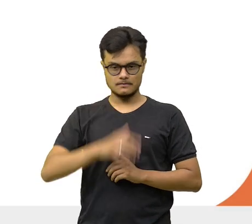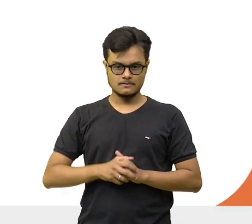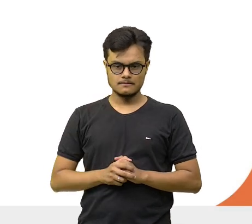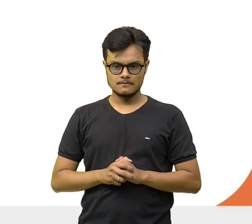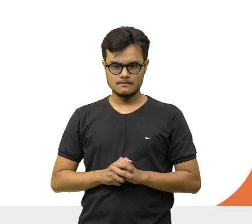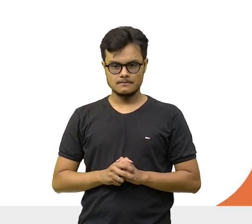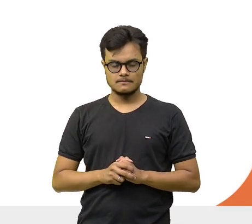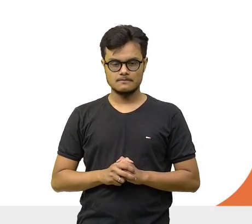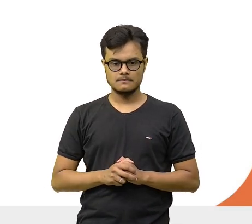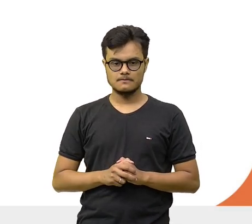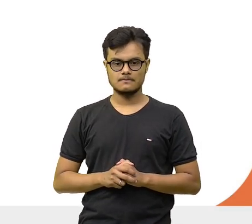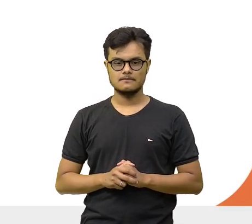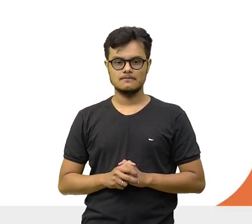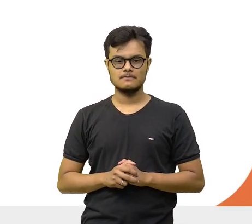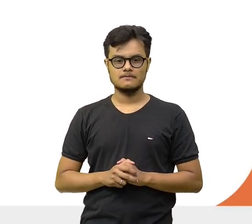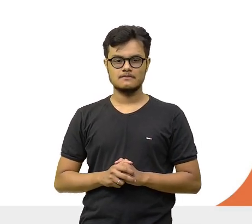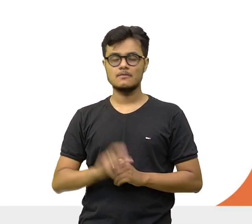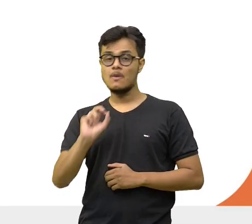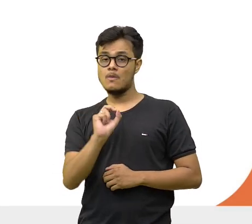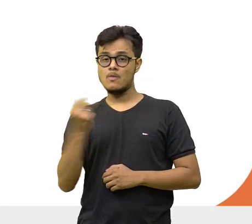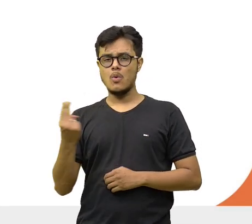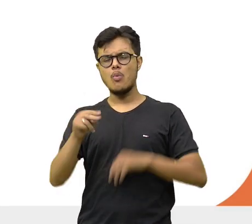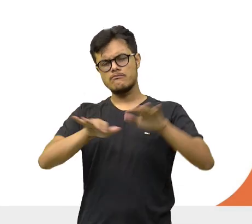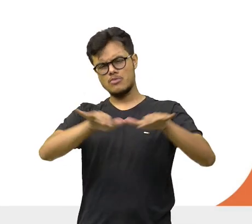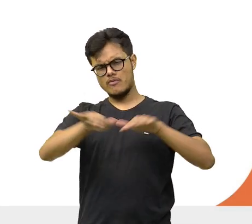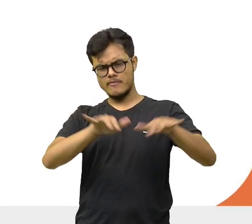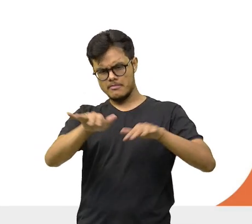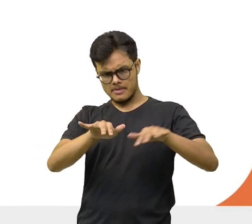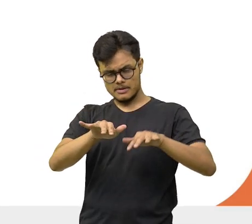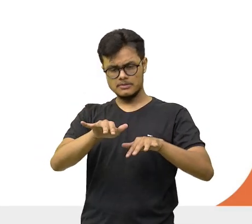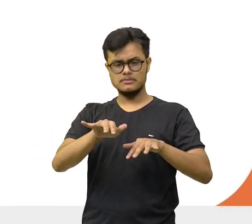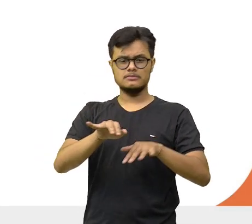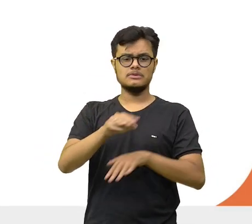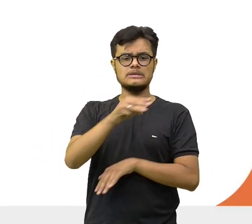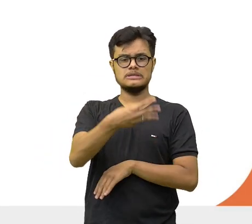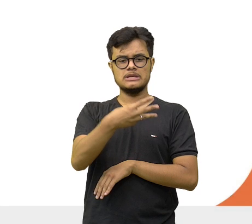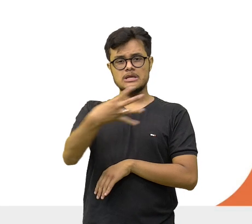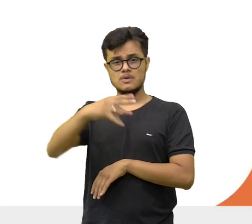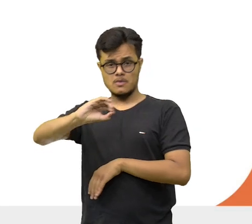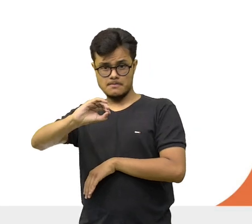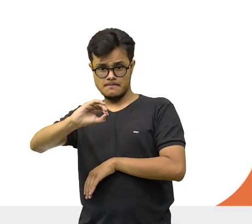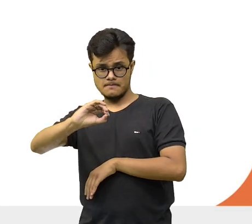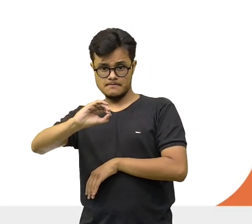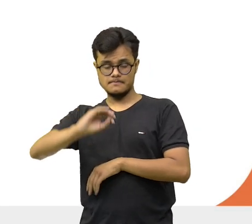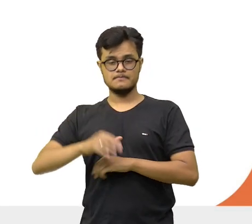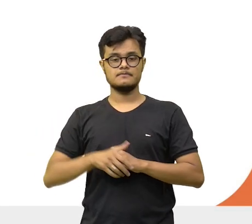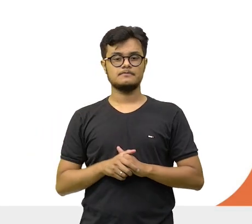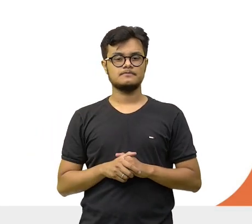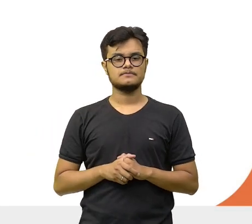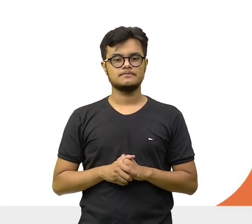Ou eu posso ter que o trabalho seja 340. Opa!